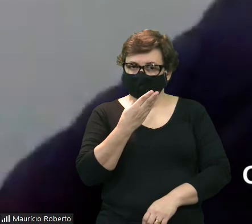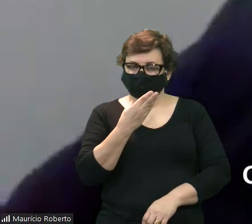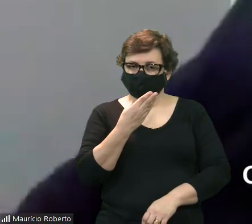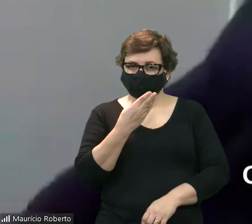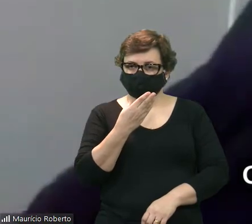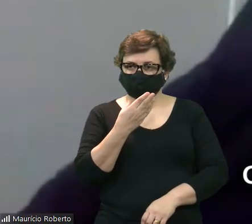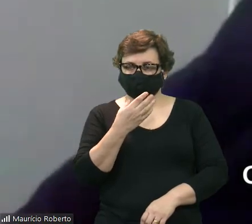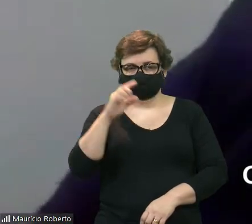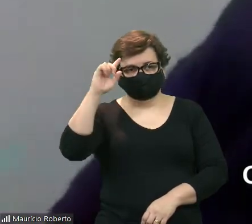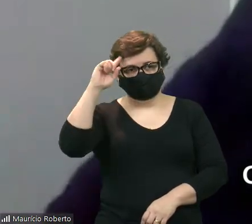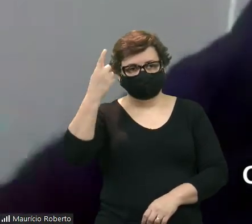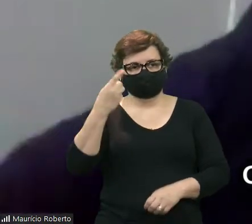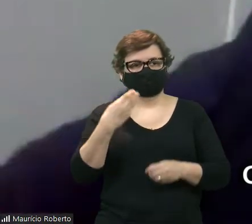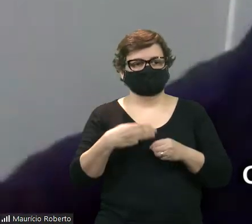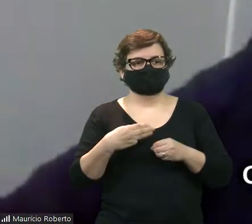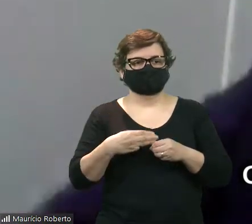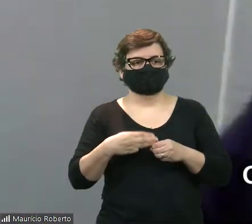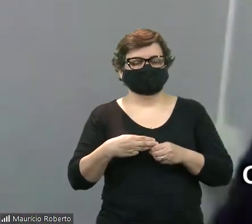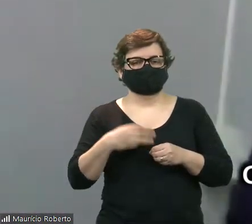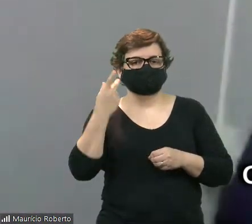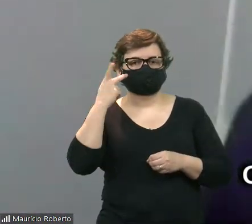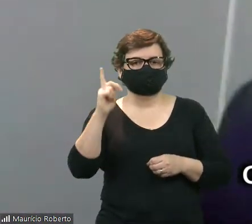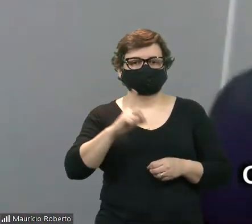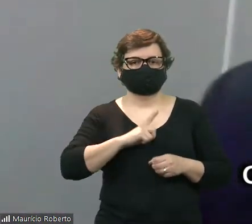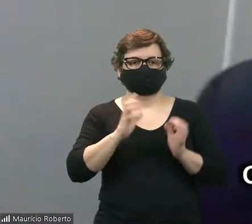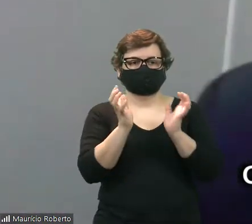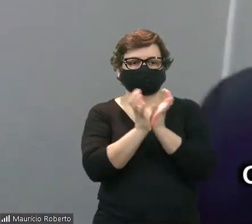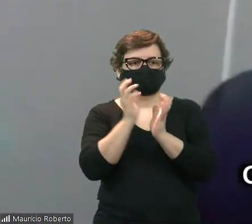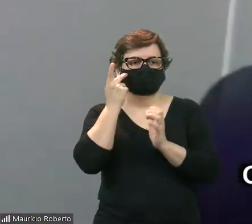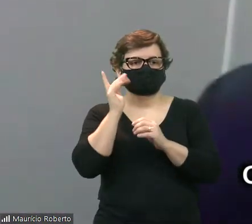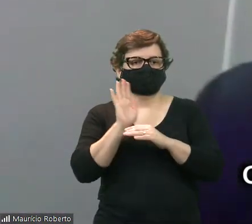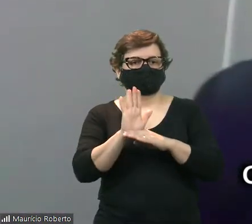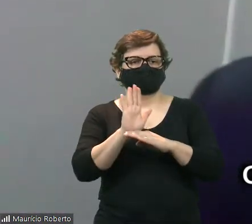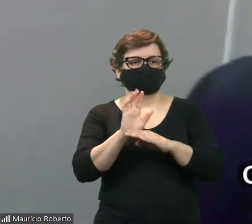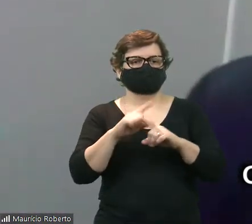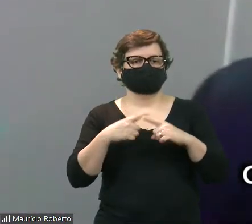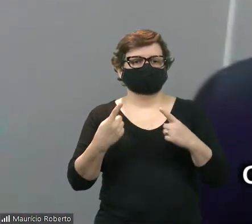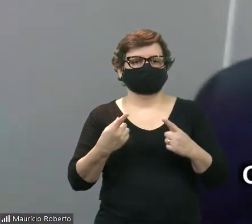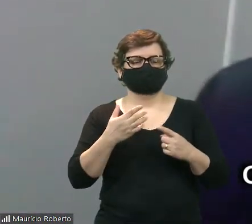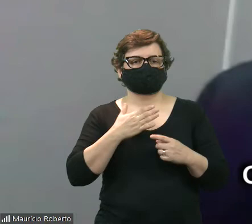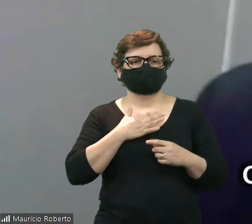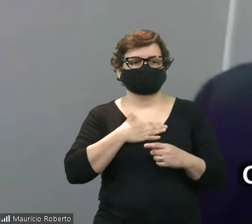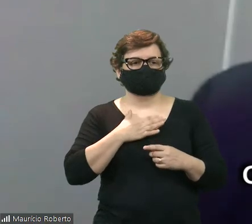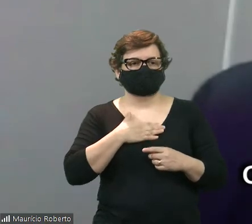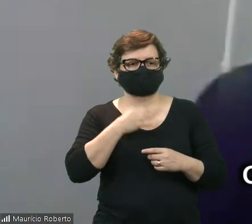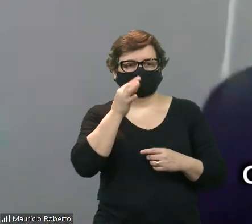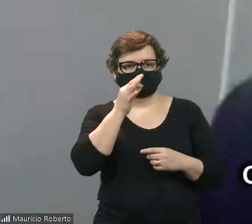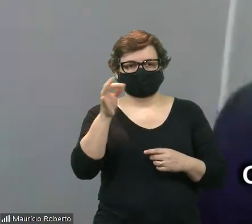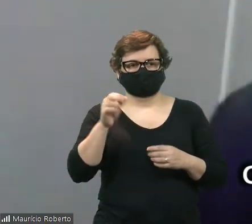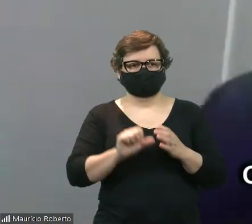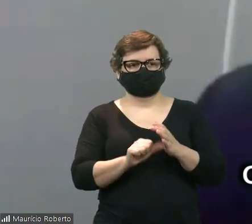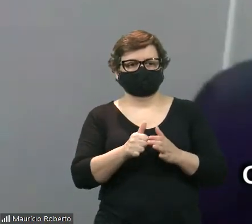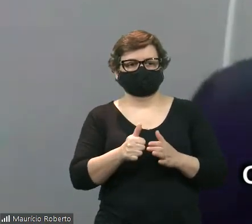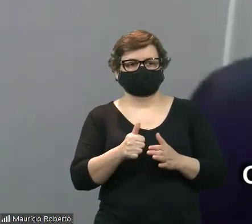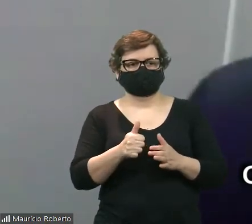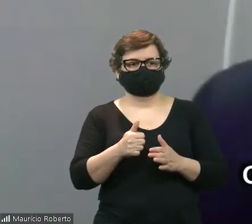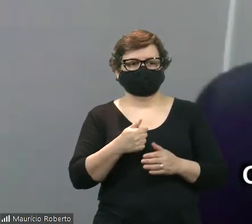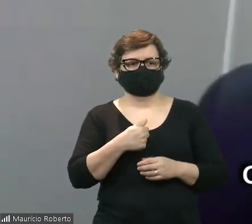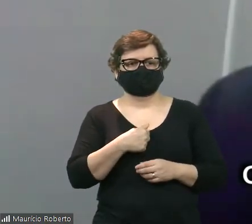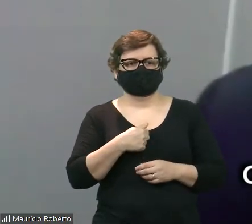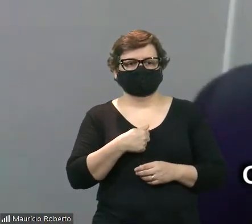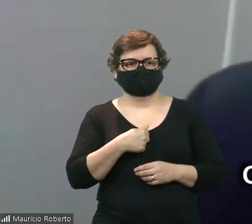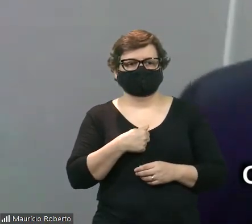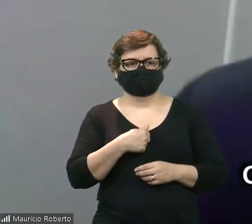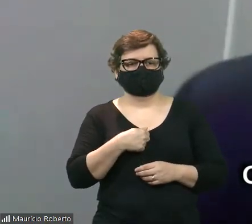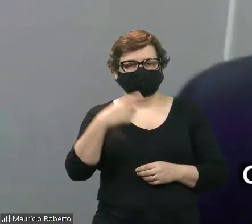buscar um corpo técnico para auxiliar, mas na minha leitura, primeiro que o